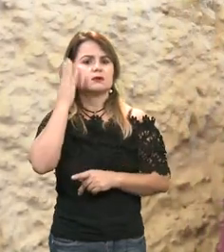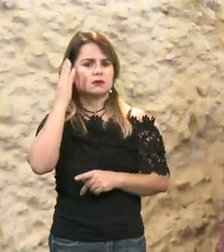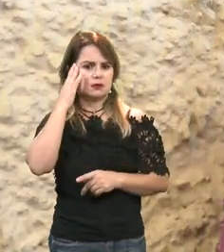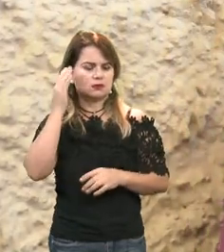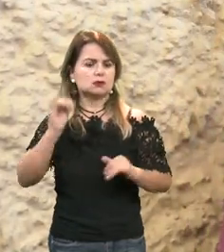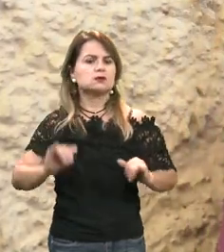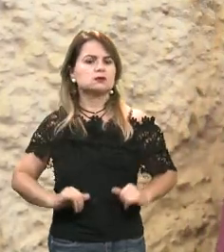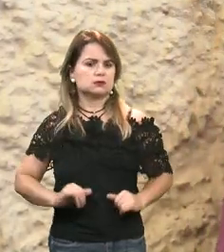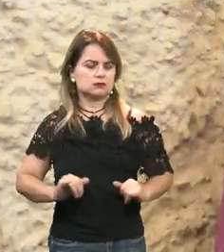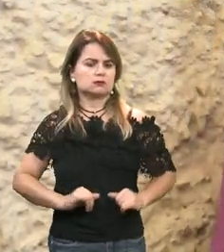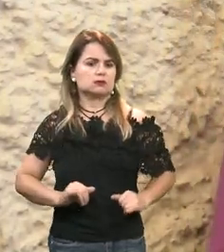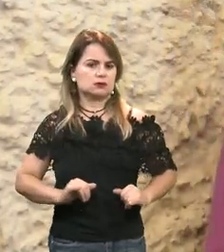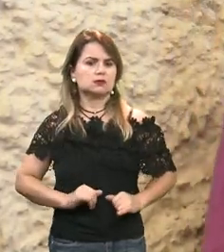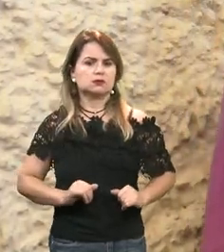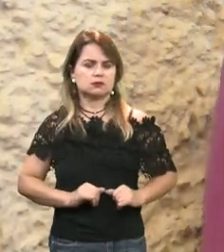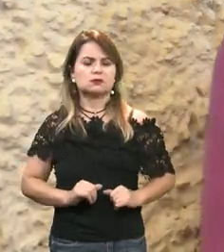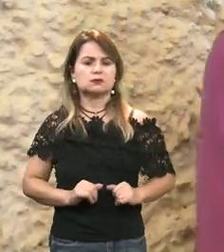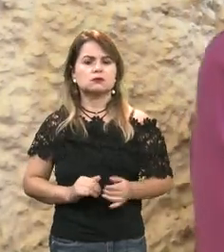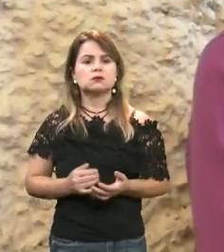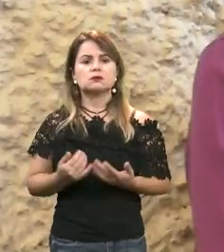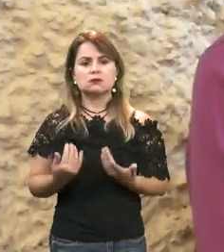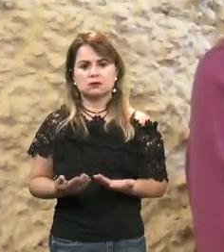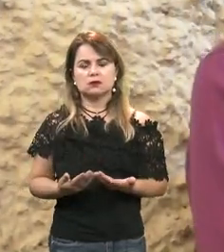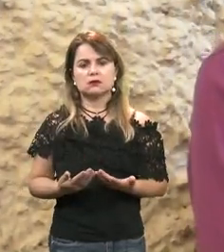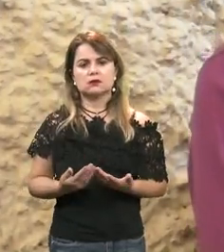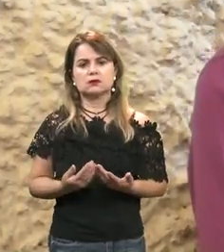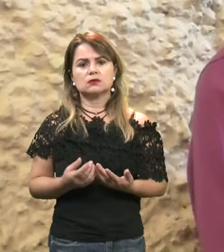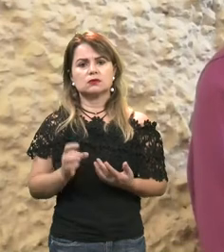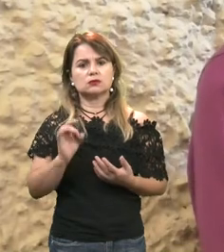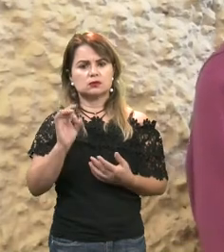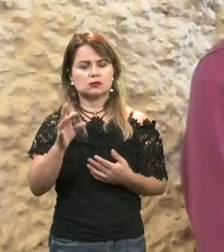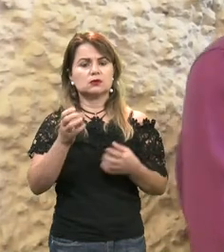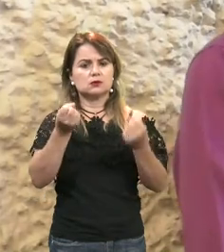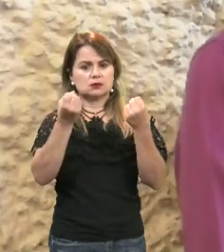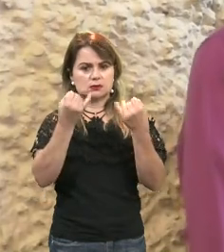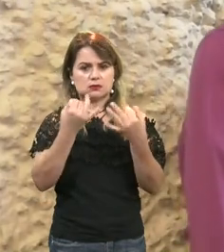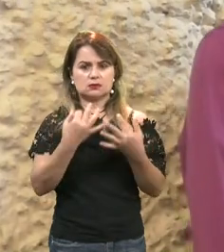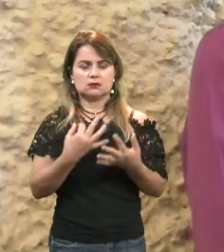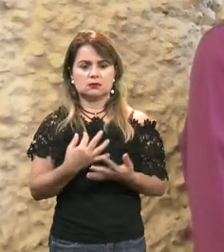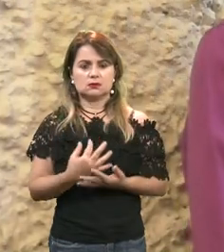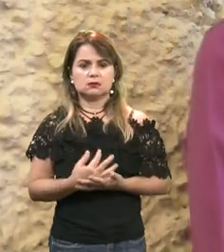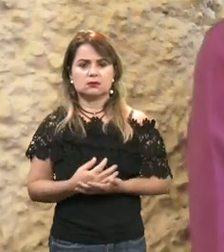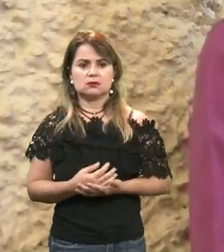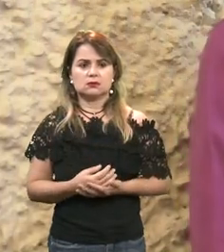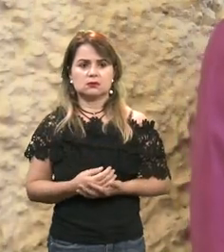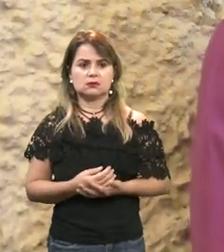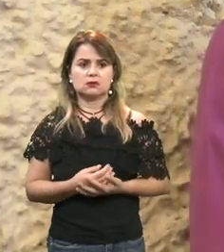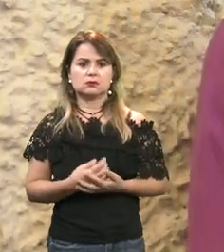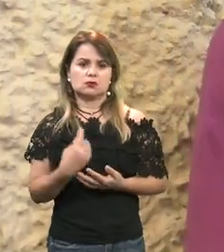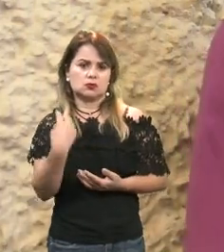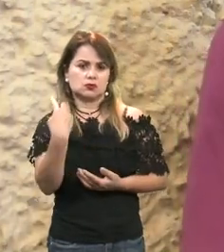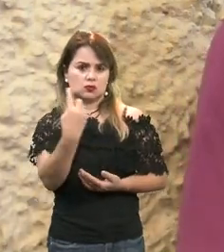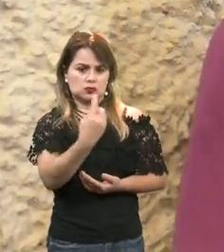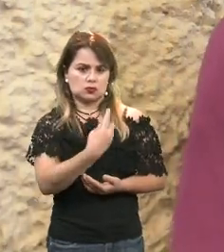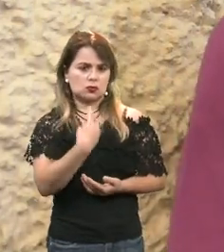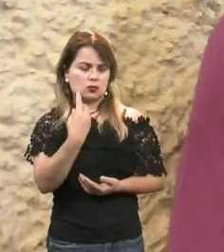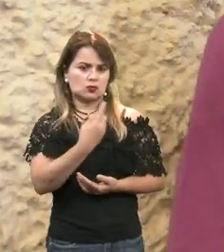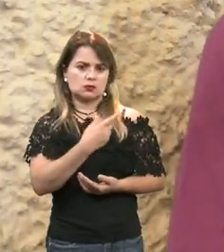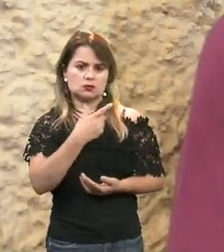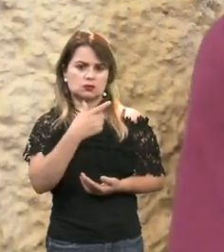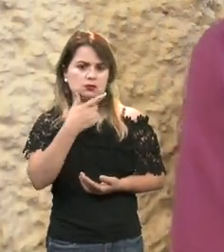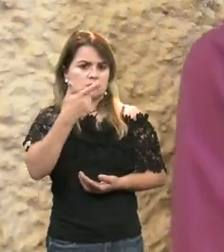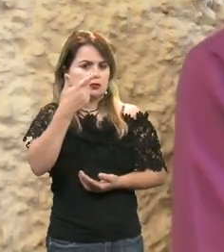queria só concluir essa observação, é que a gente não tem